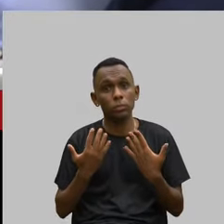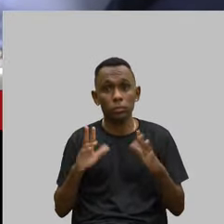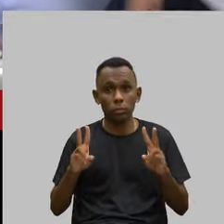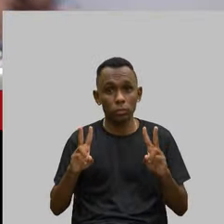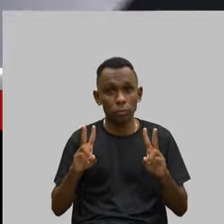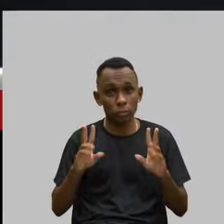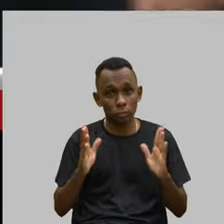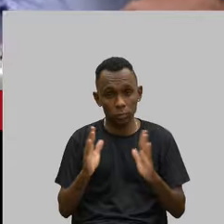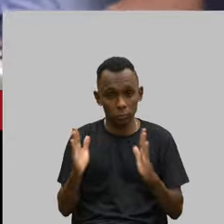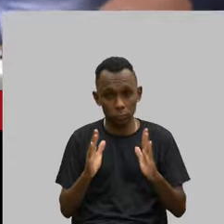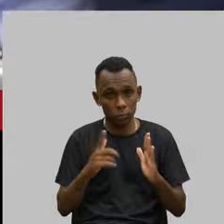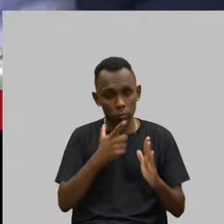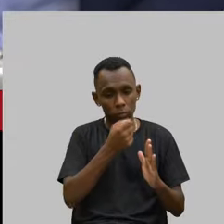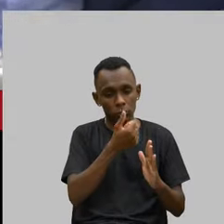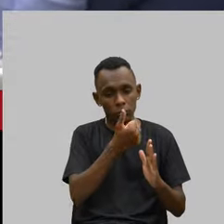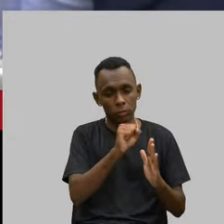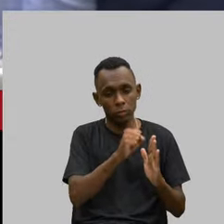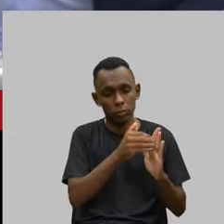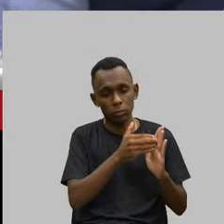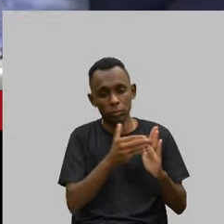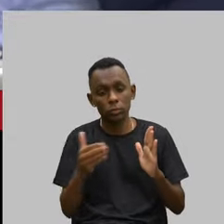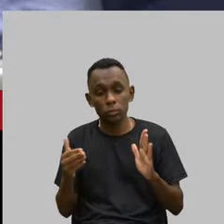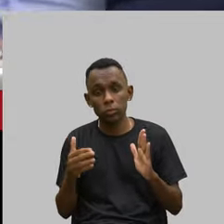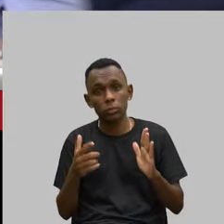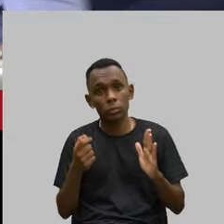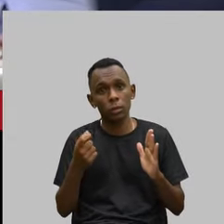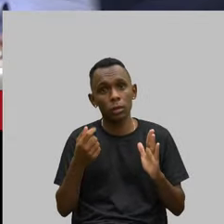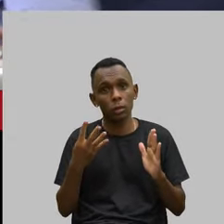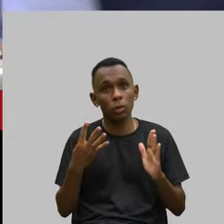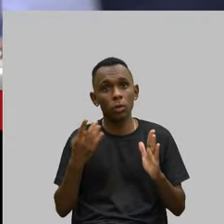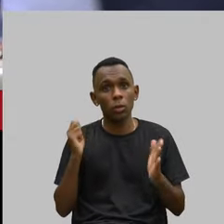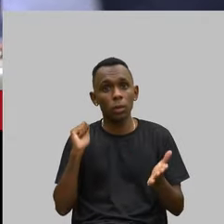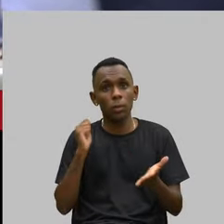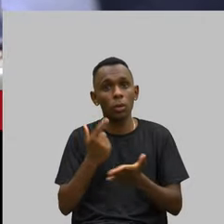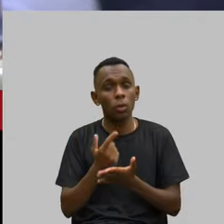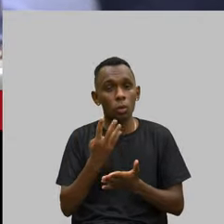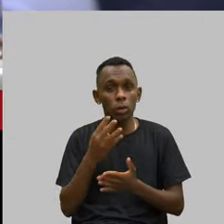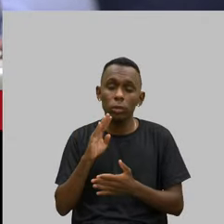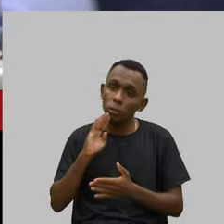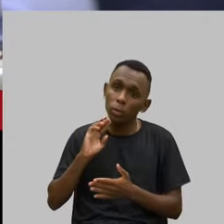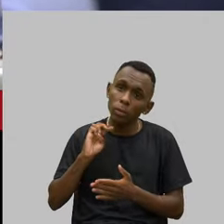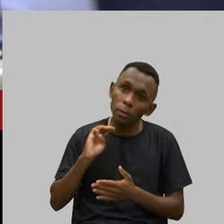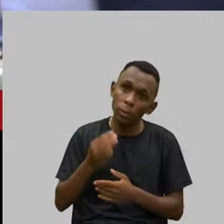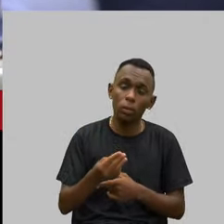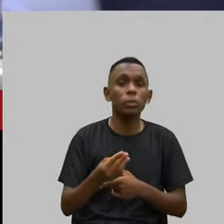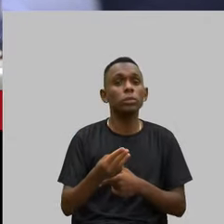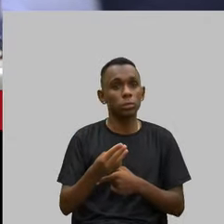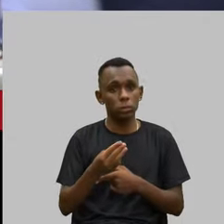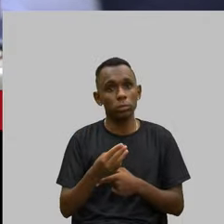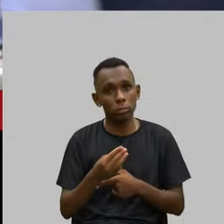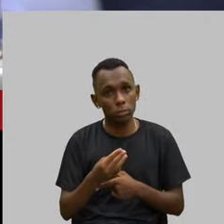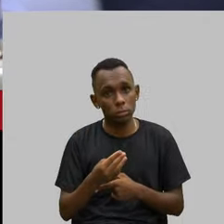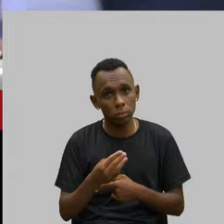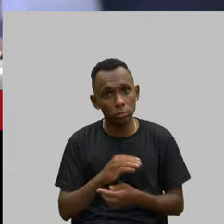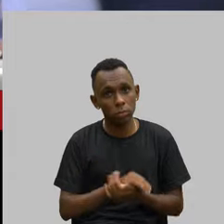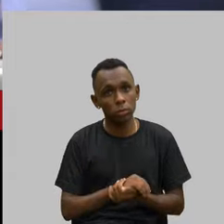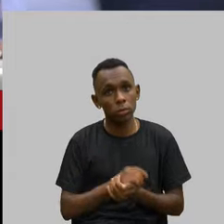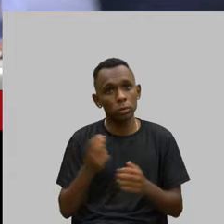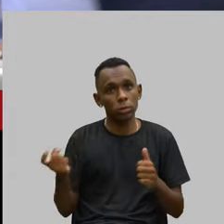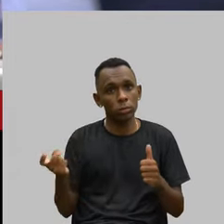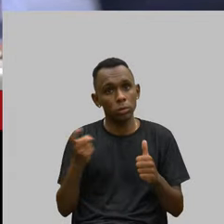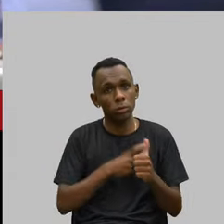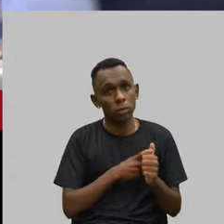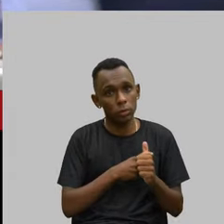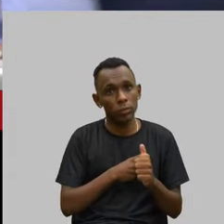período 2018 para para cá nós pagamos cerca de 4 bilhões 200 milhões de dívida